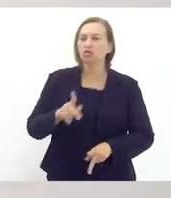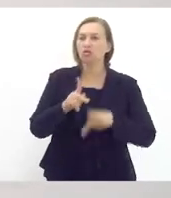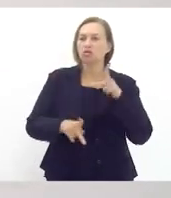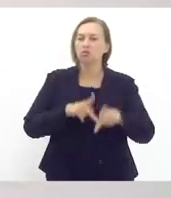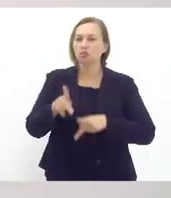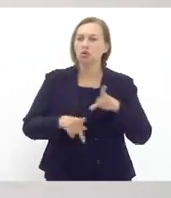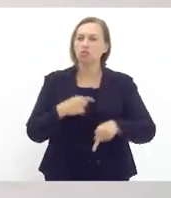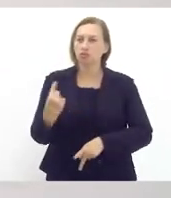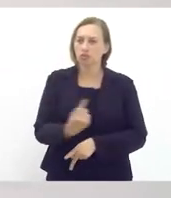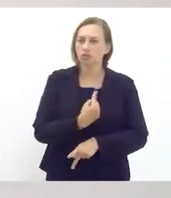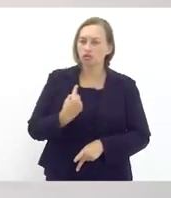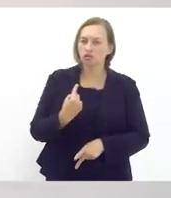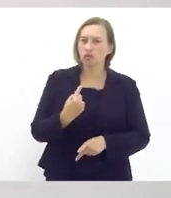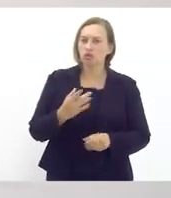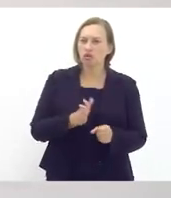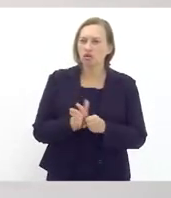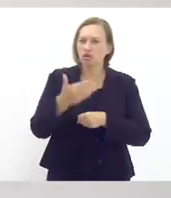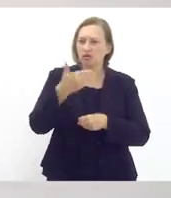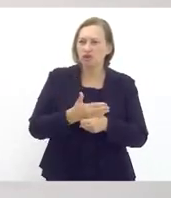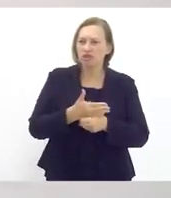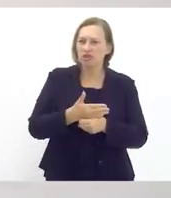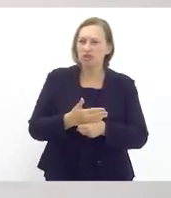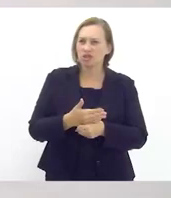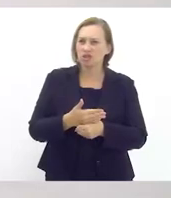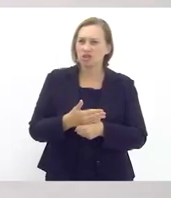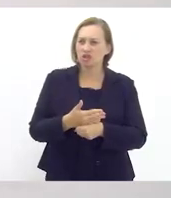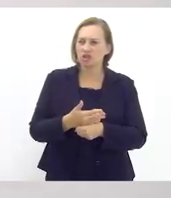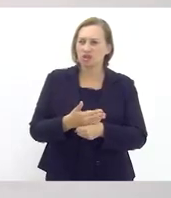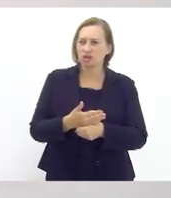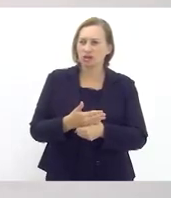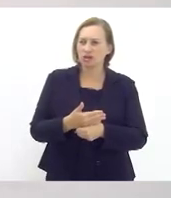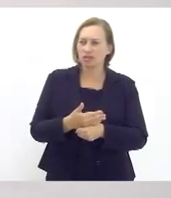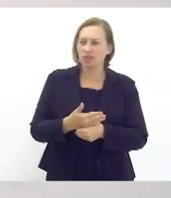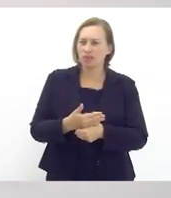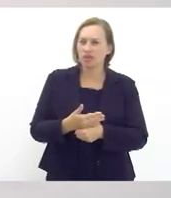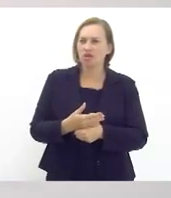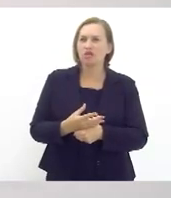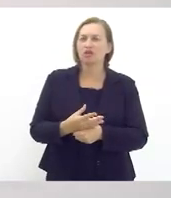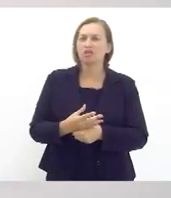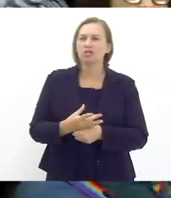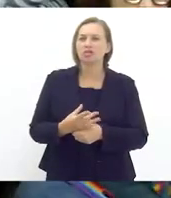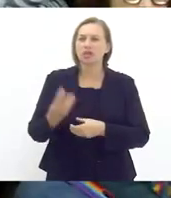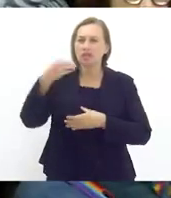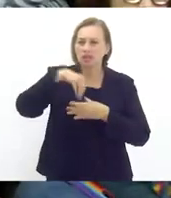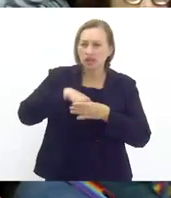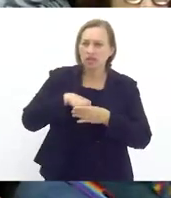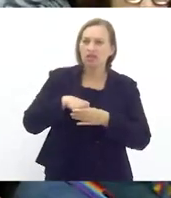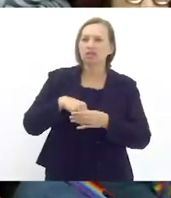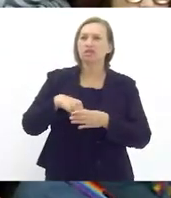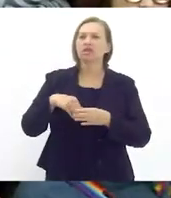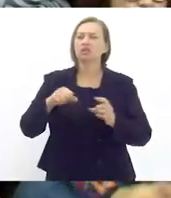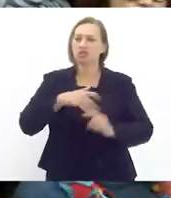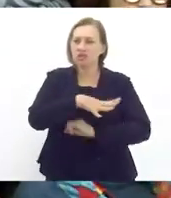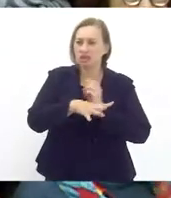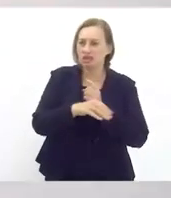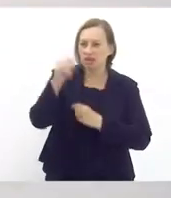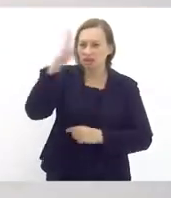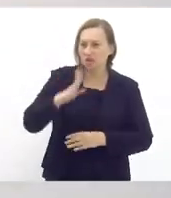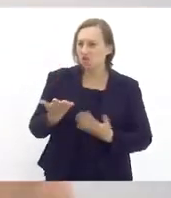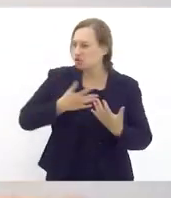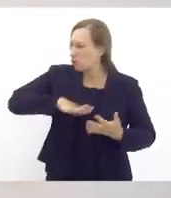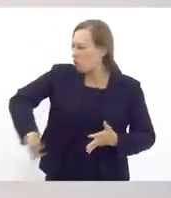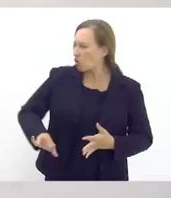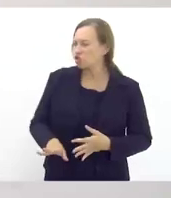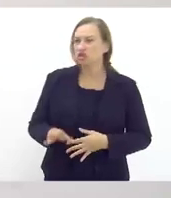povo o fascismo que ainda é presente na sociedade brasileira odeia ciência